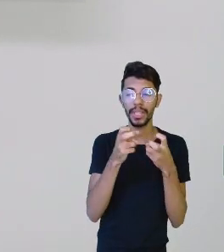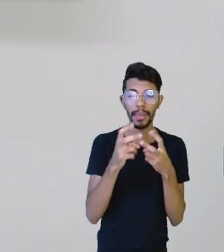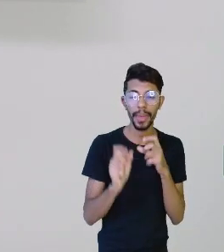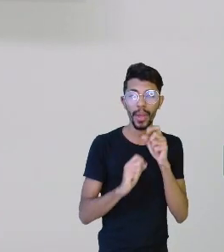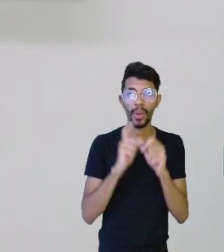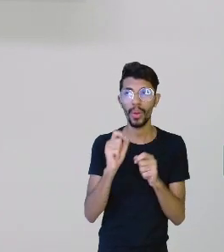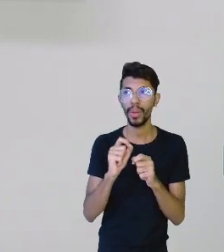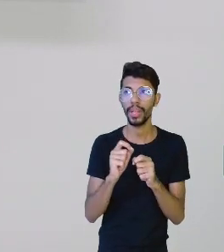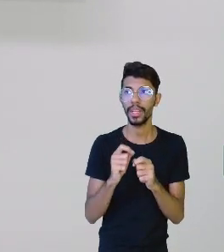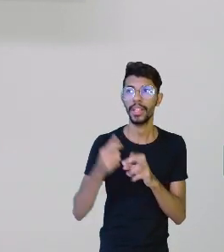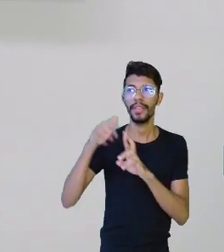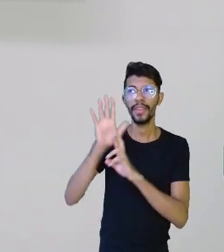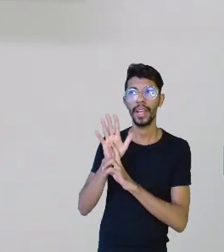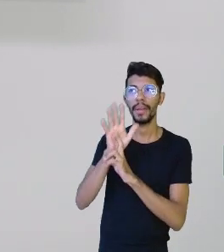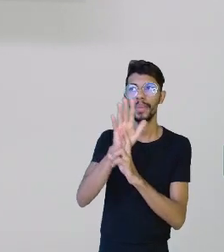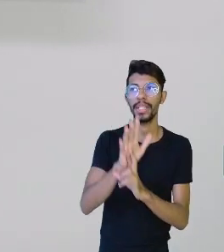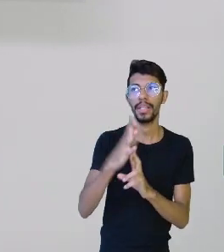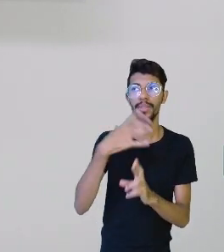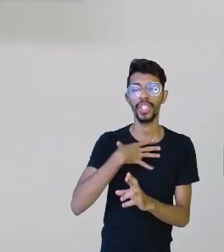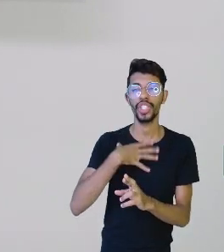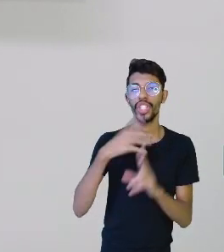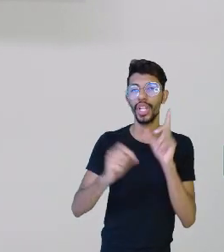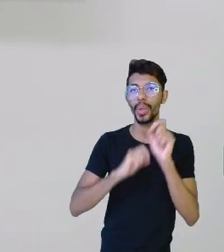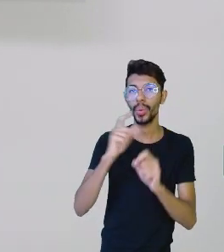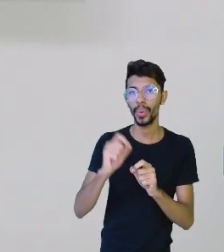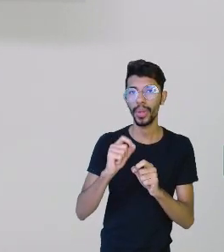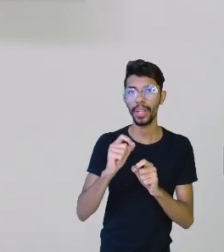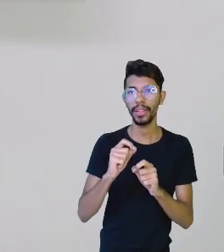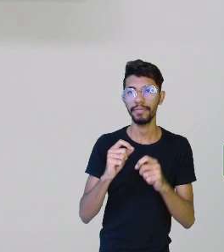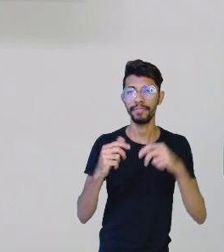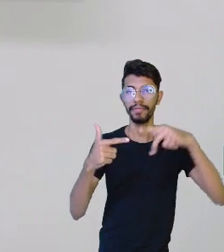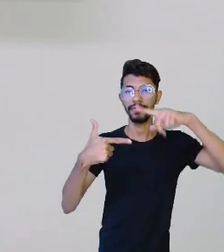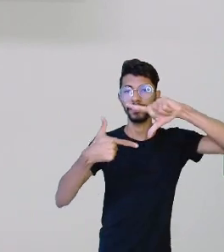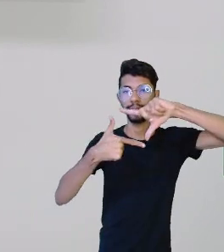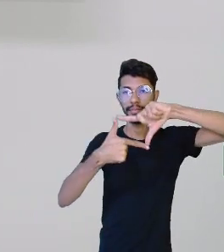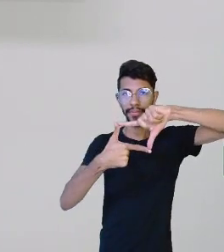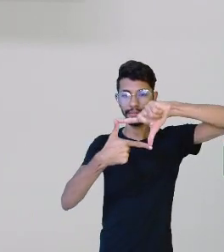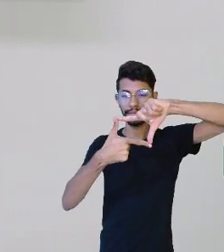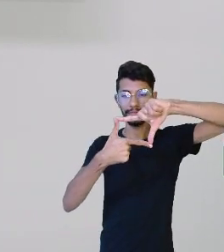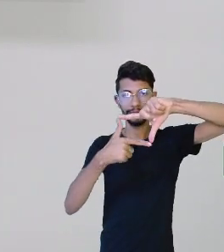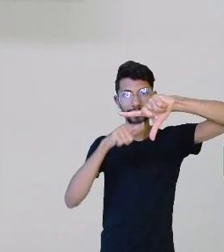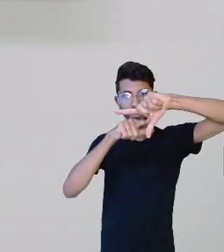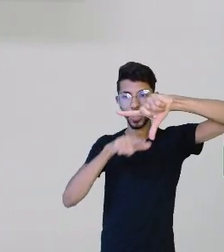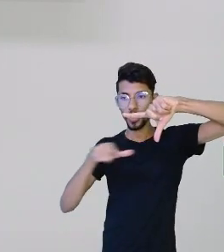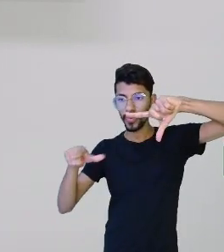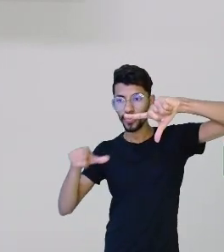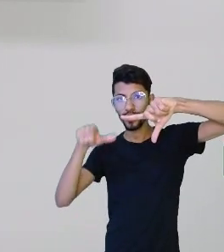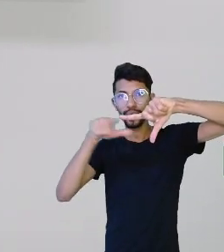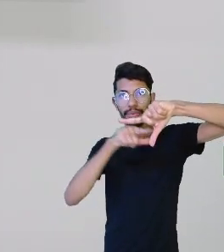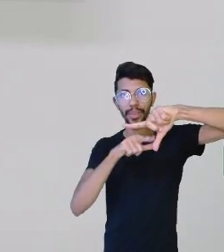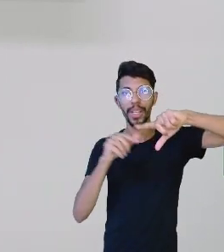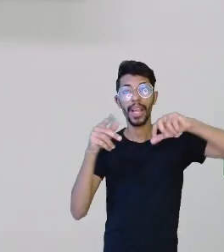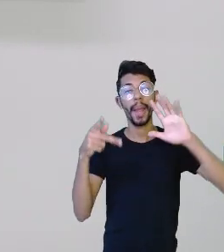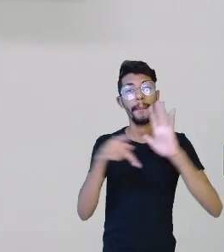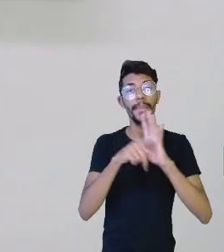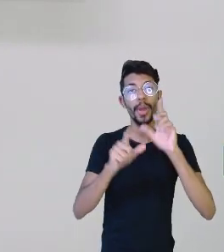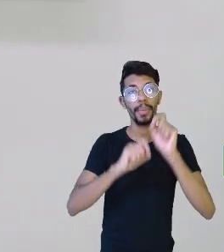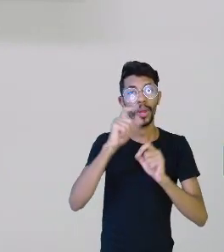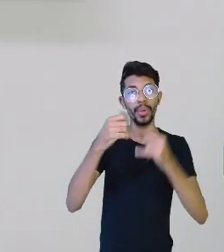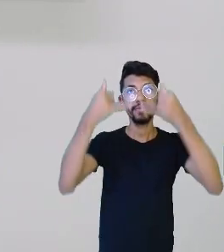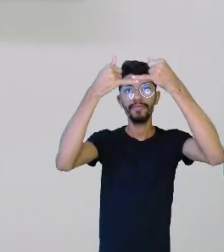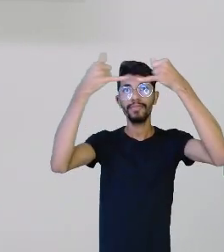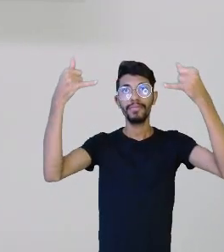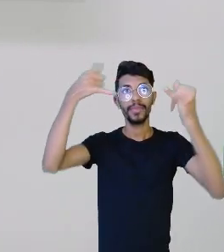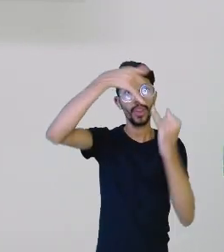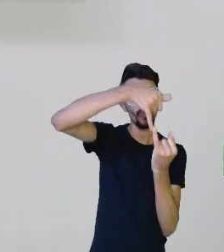retangular, como vimos lá na cerâmica. Lembra que nós multiplicamos a quantidade de cerâmicas da linha pela quantidade de